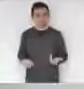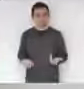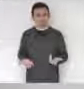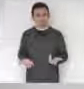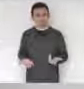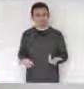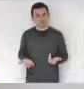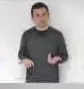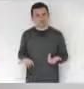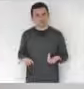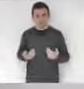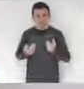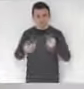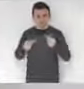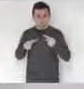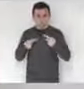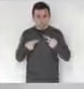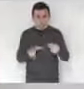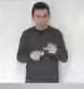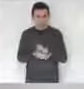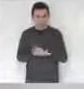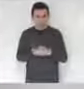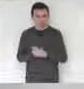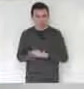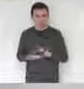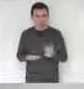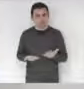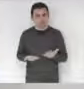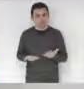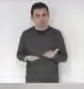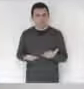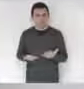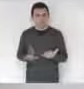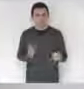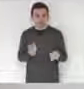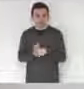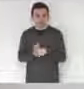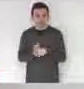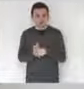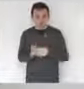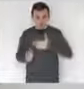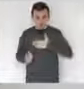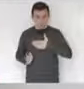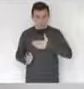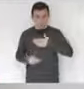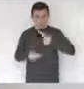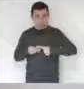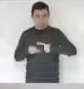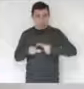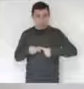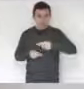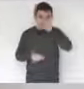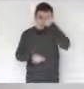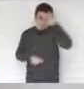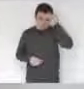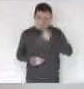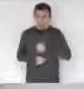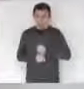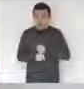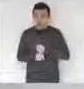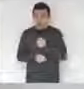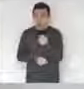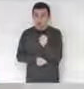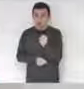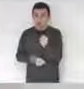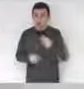Não sou convidado para uma agenda do governo na minha cidade, que eu fui prefeito durante 8 anos, porque